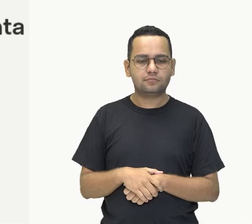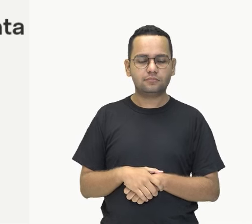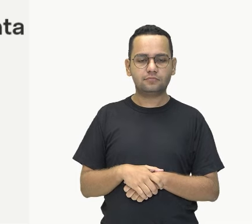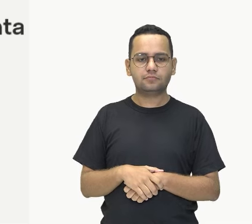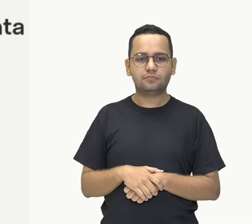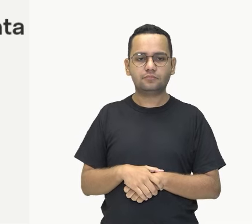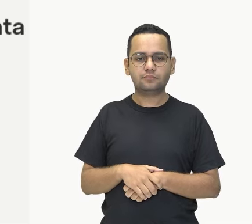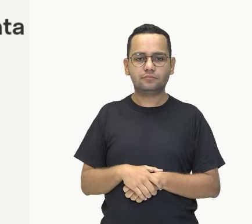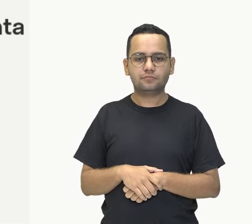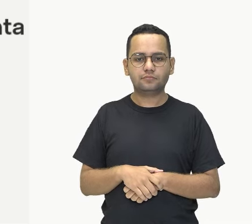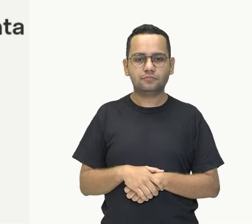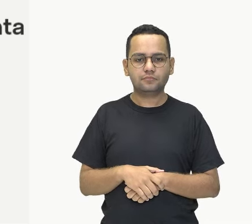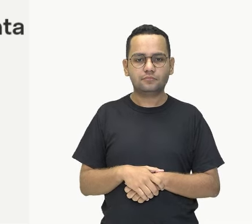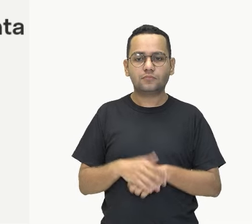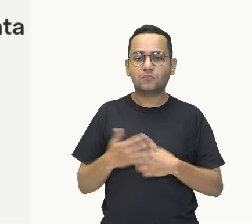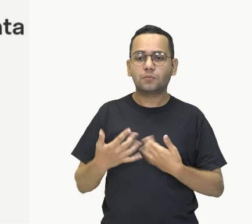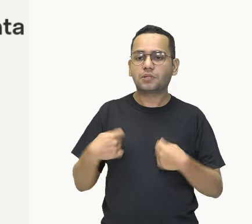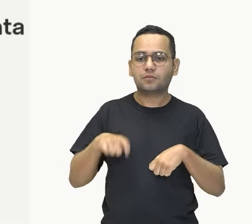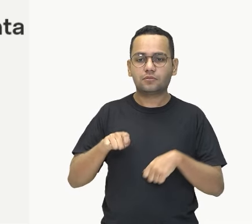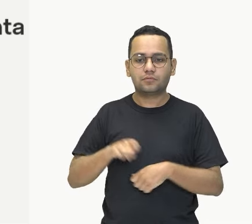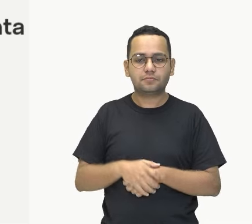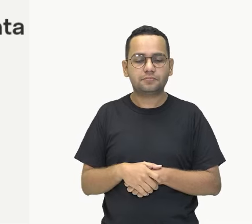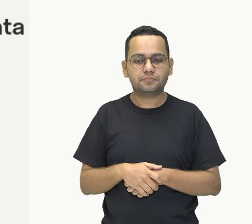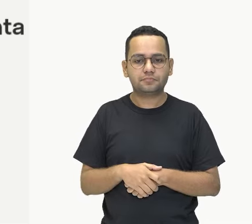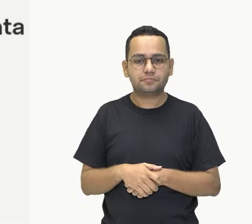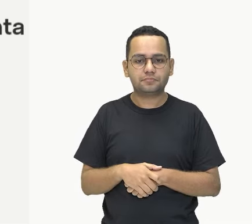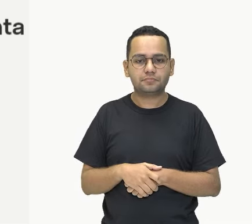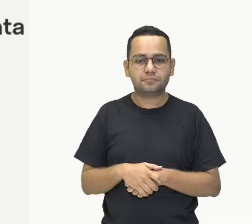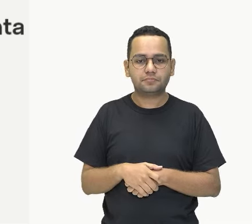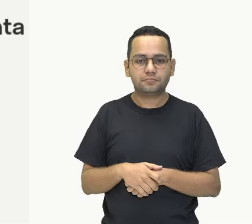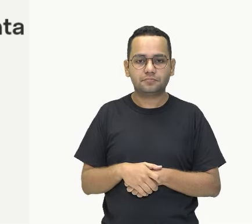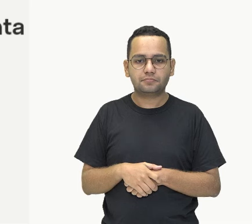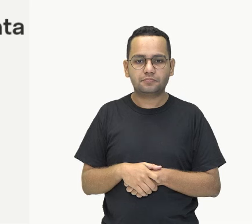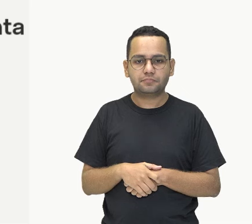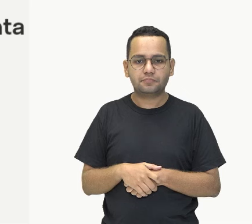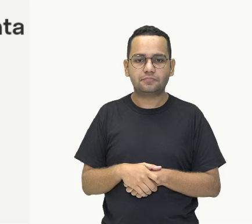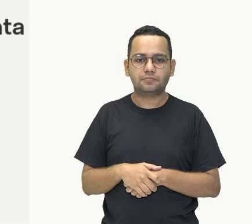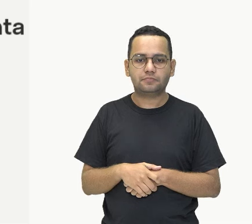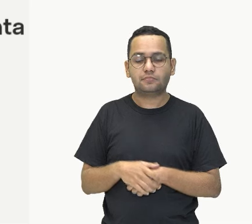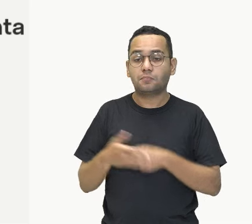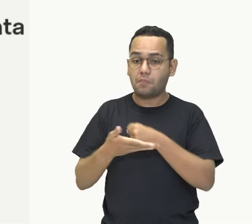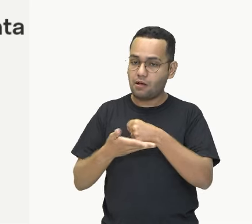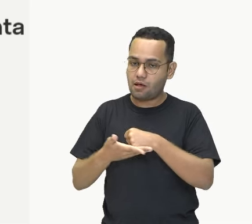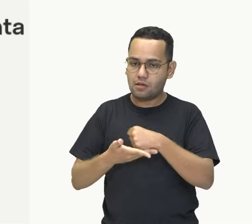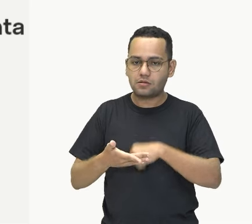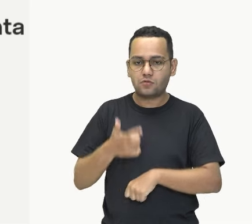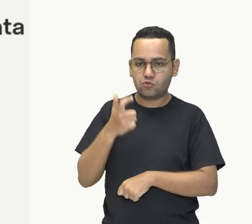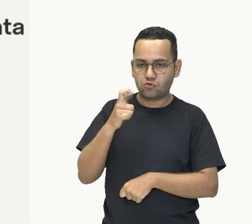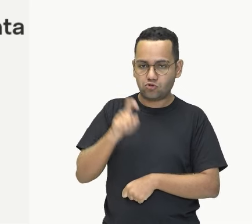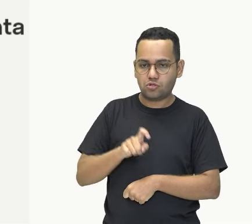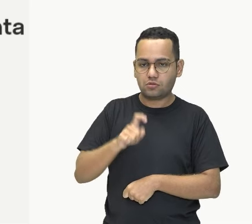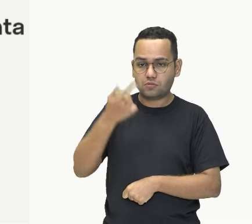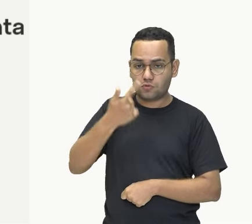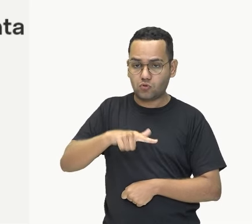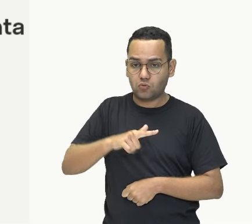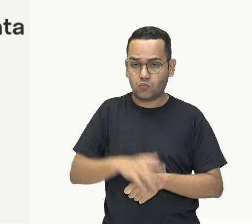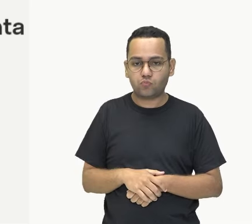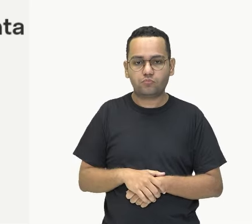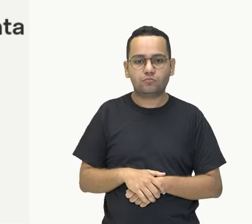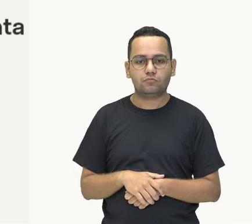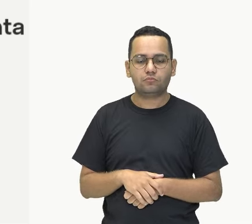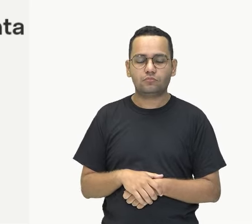Multiplicação de potência de mesma base. Eu vou conservar a base, que é o x, e vou